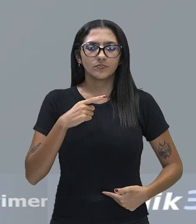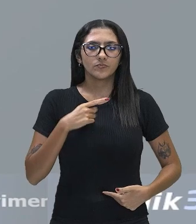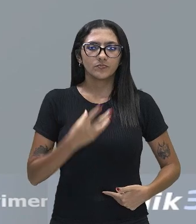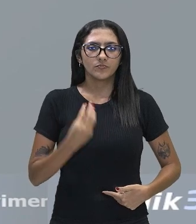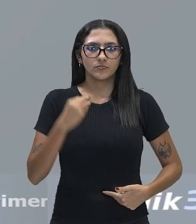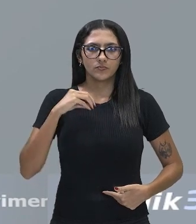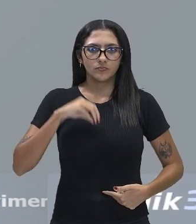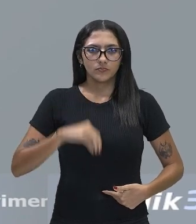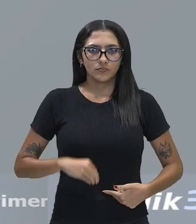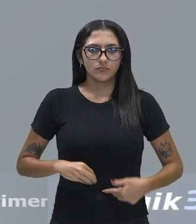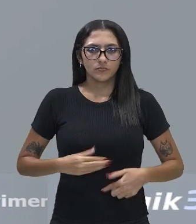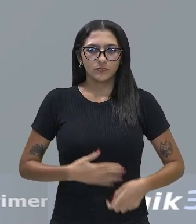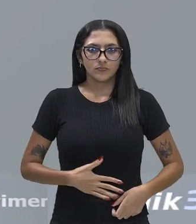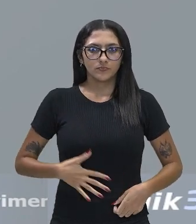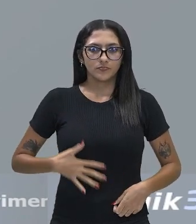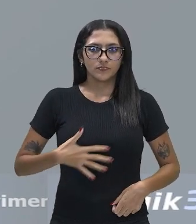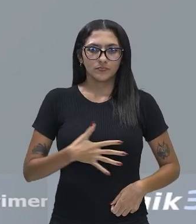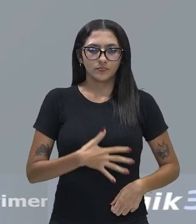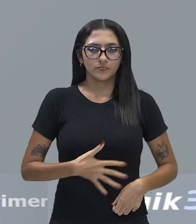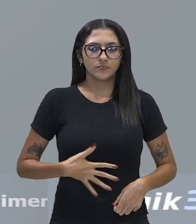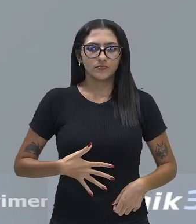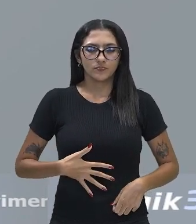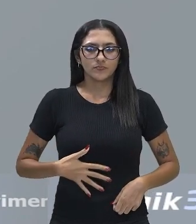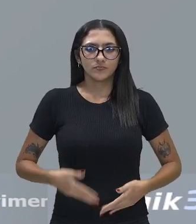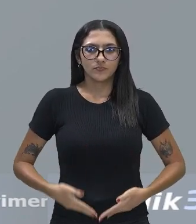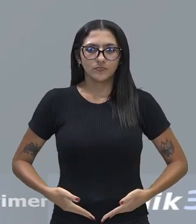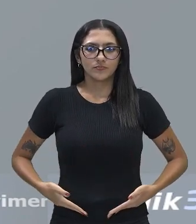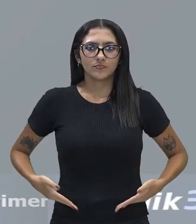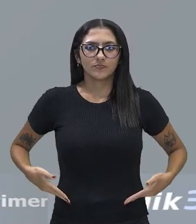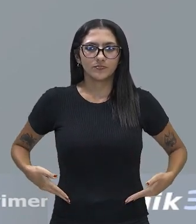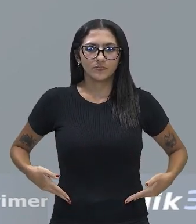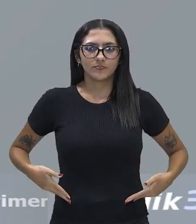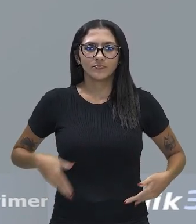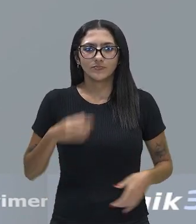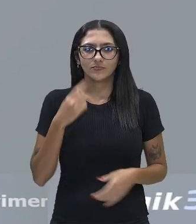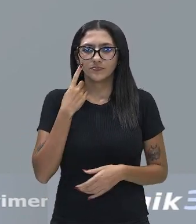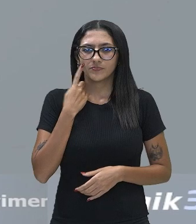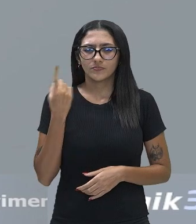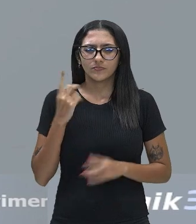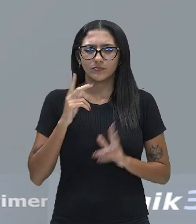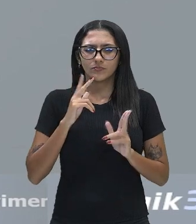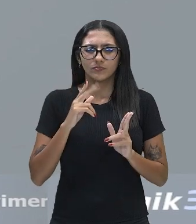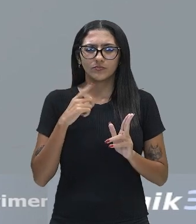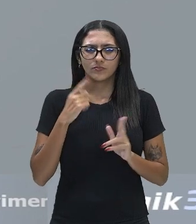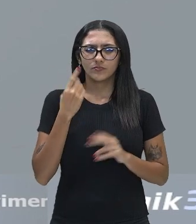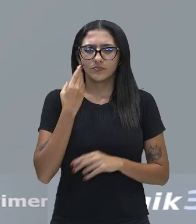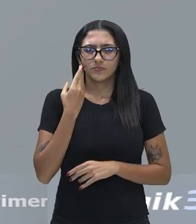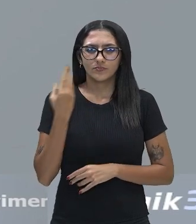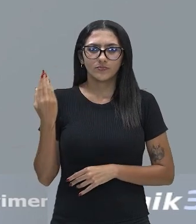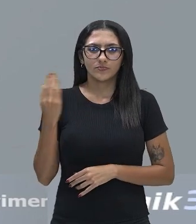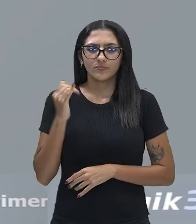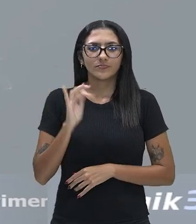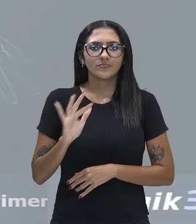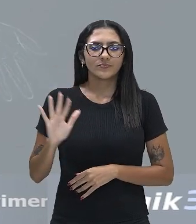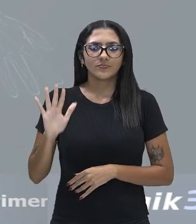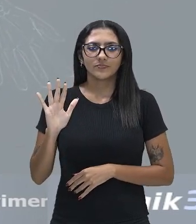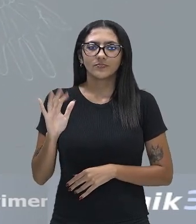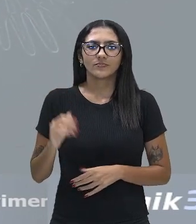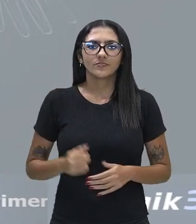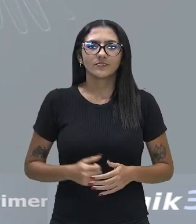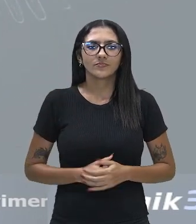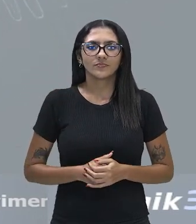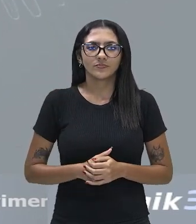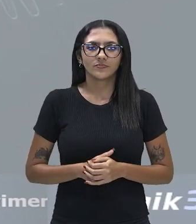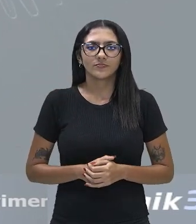na nossa região pélvica, como vocês estão aí observando, e